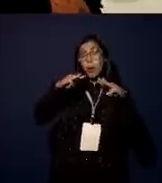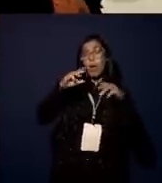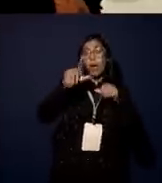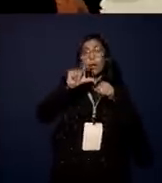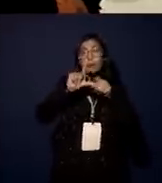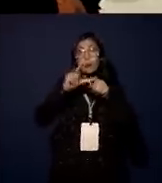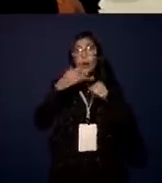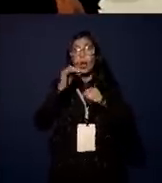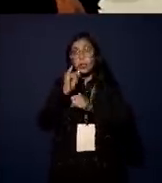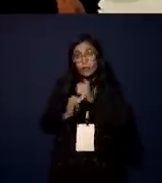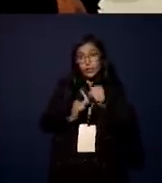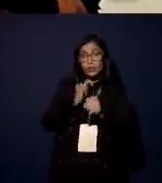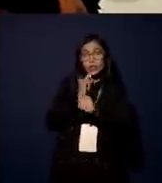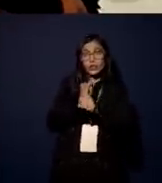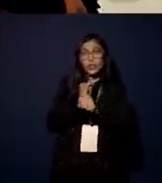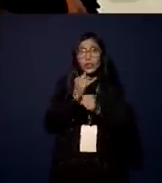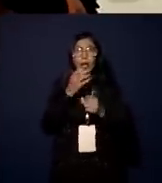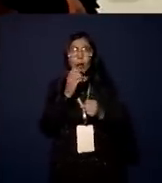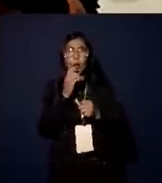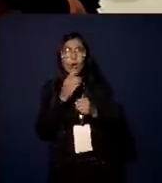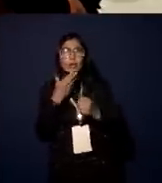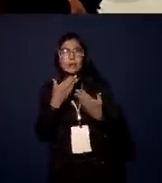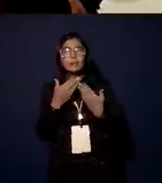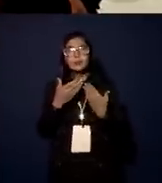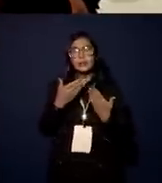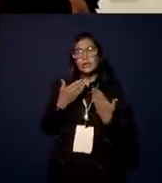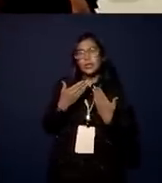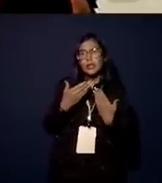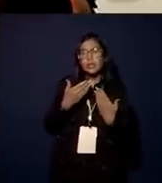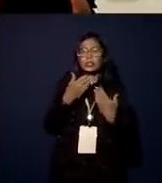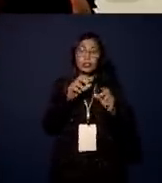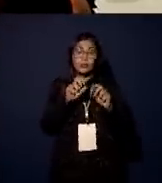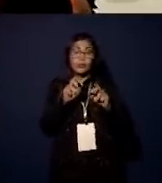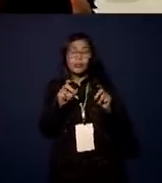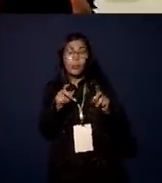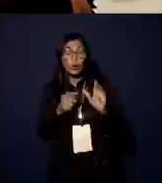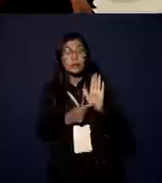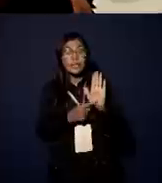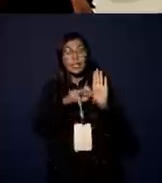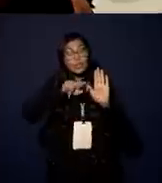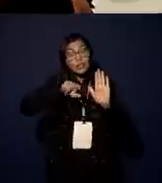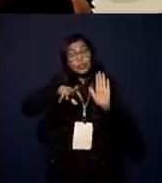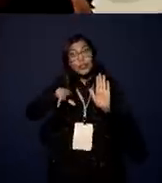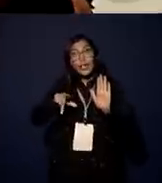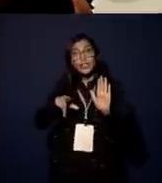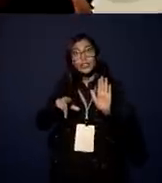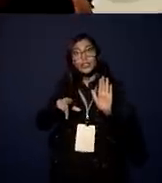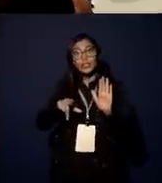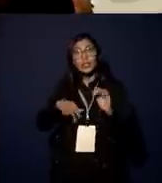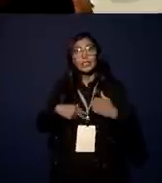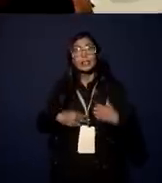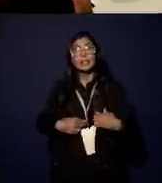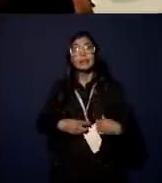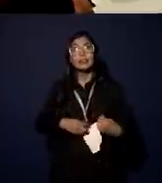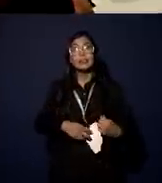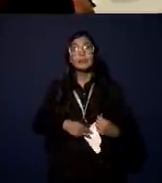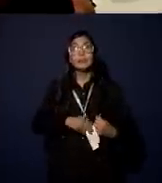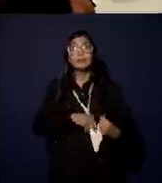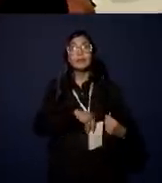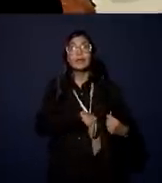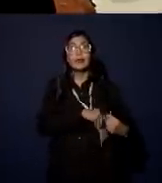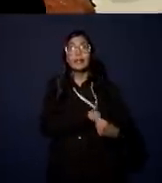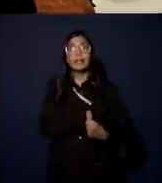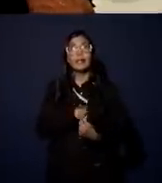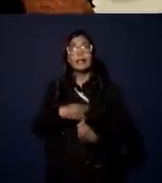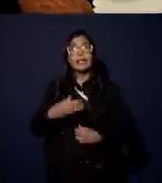o delivery Nacional então a gente depois uma proposta de valor um pouco diferente para o Seller tem tido tem tido Eco do lado do